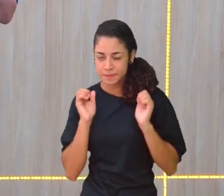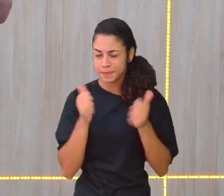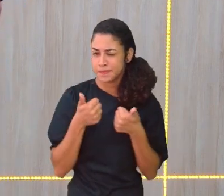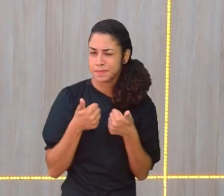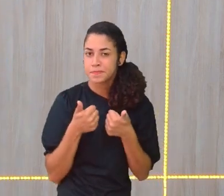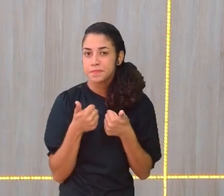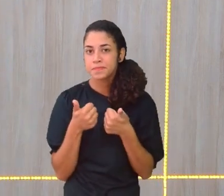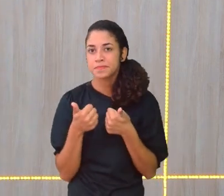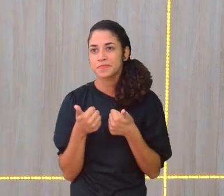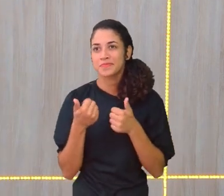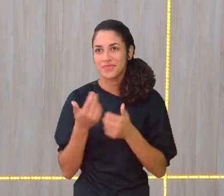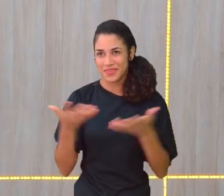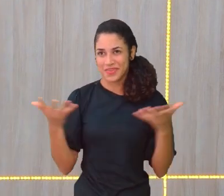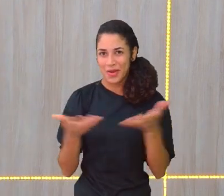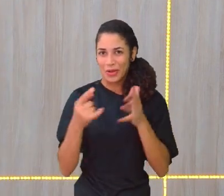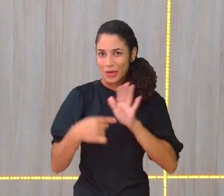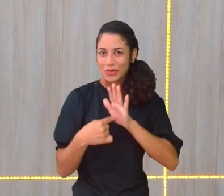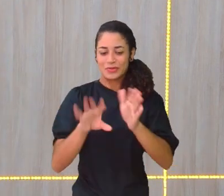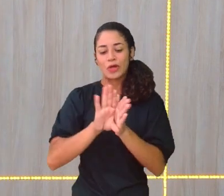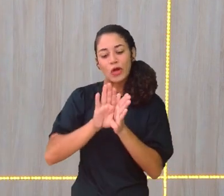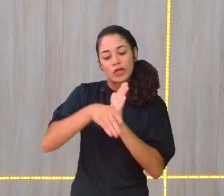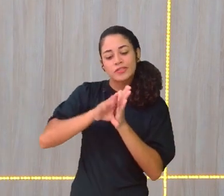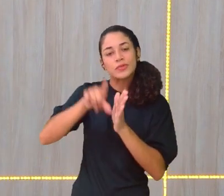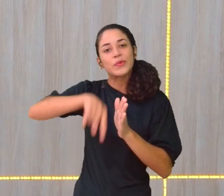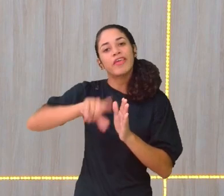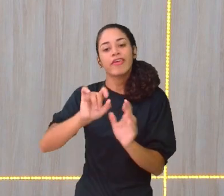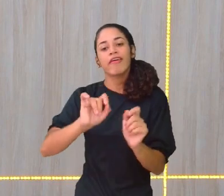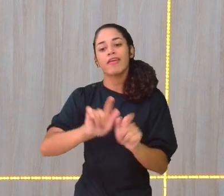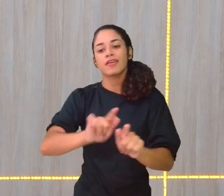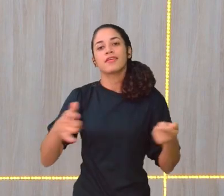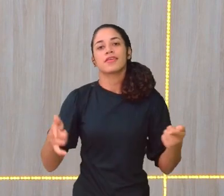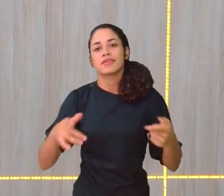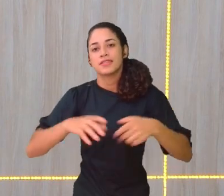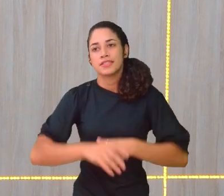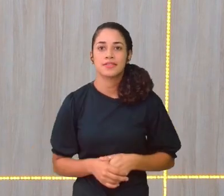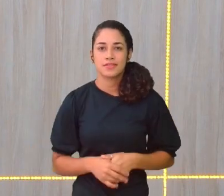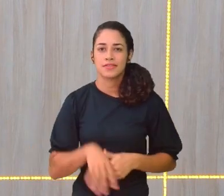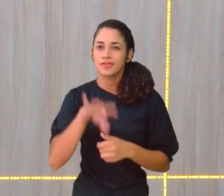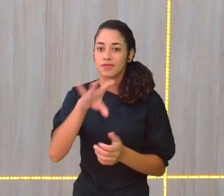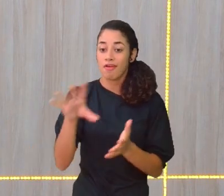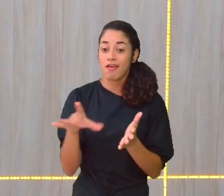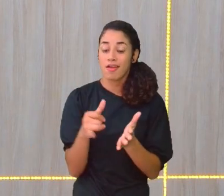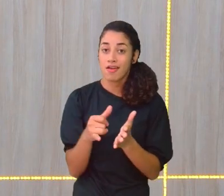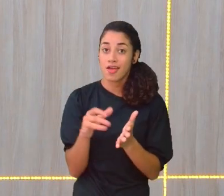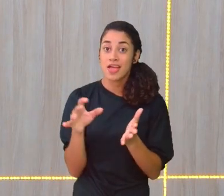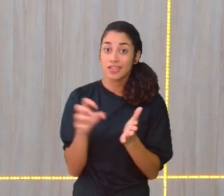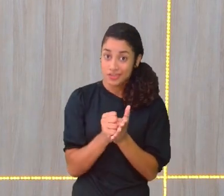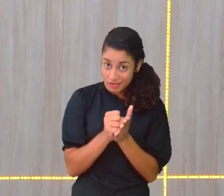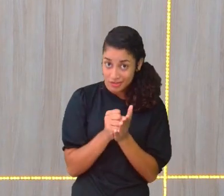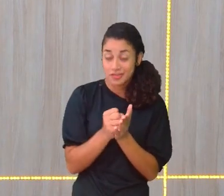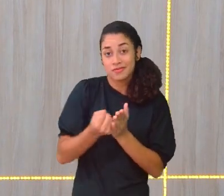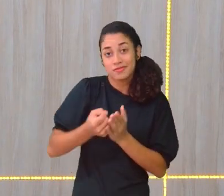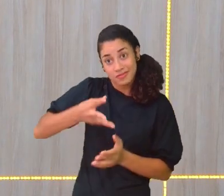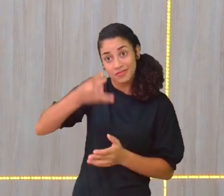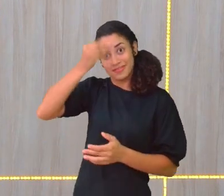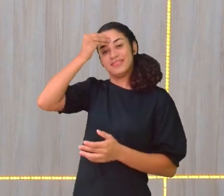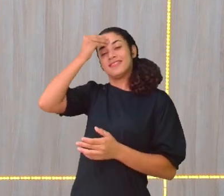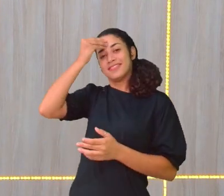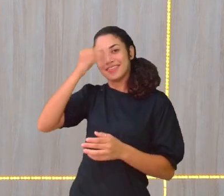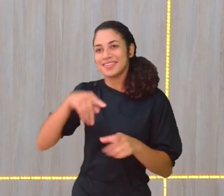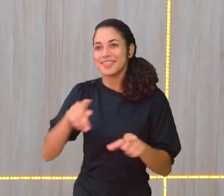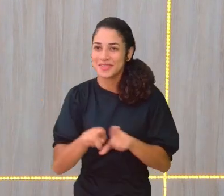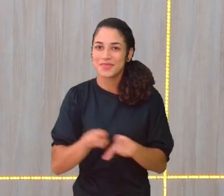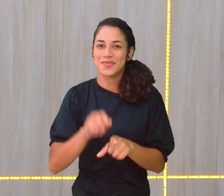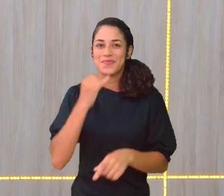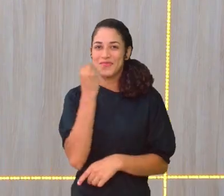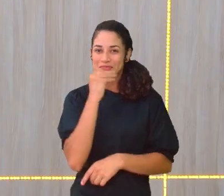Então, eu trouxe o conceito para vocês, né? O que é gramática? Só para deixar aí registrado e também aproveitar e ler com os meus